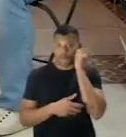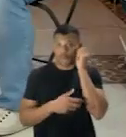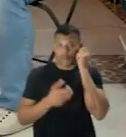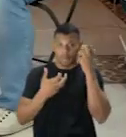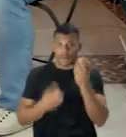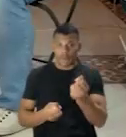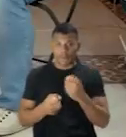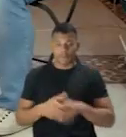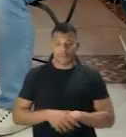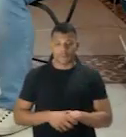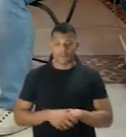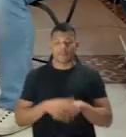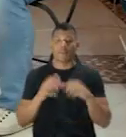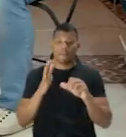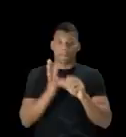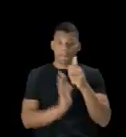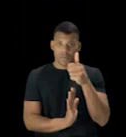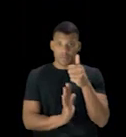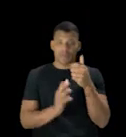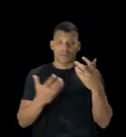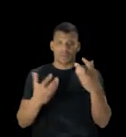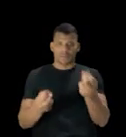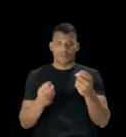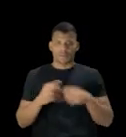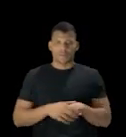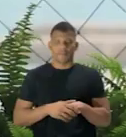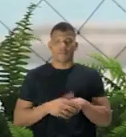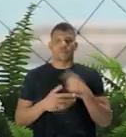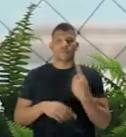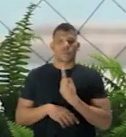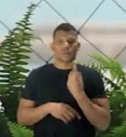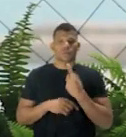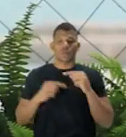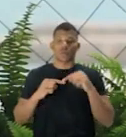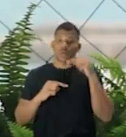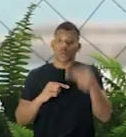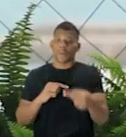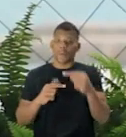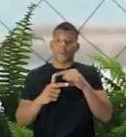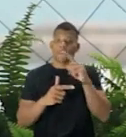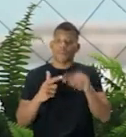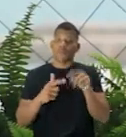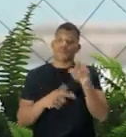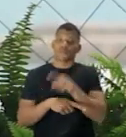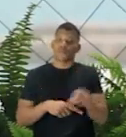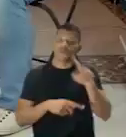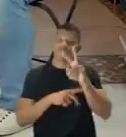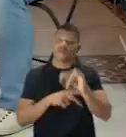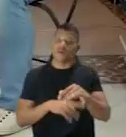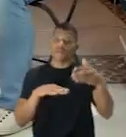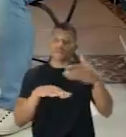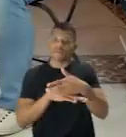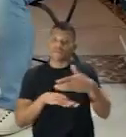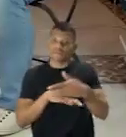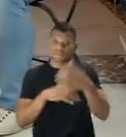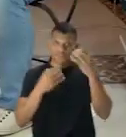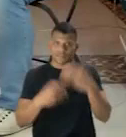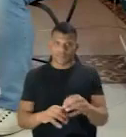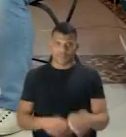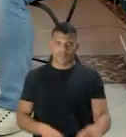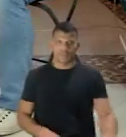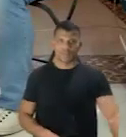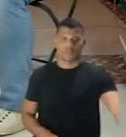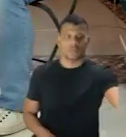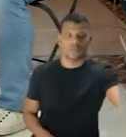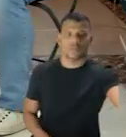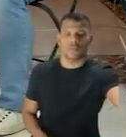seja parceria com ele. Quer ouvir? Claro. Então vamos lá. Eu vou fazer a primeira aqui, sozinho. Quando eu repetir, vocês